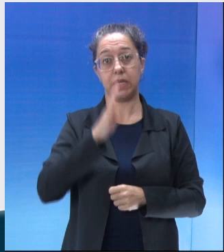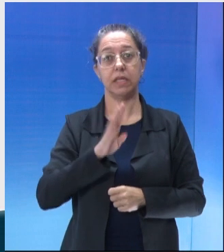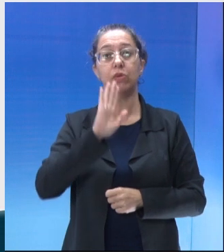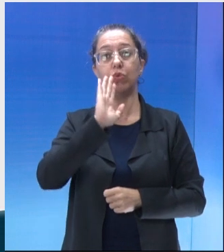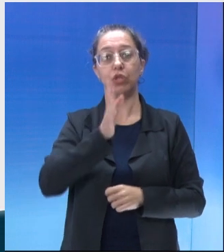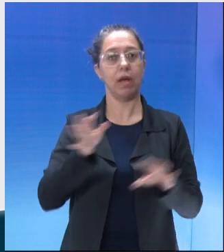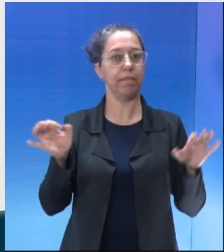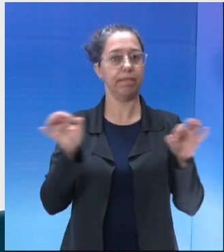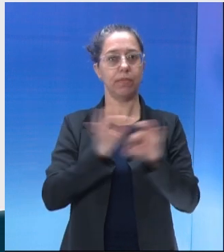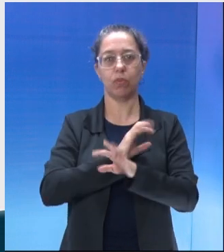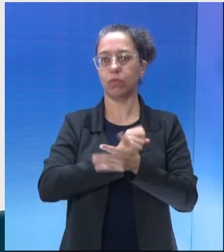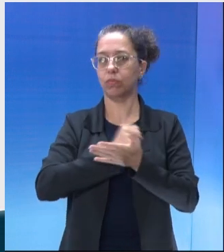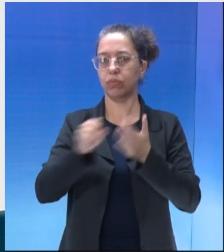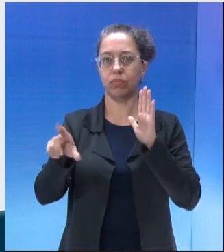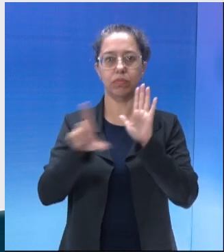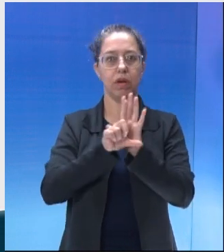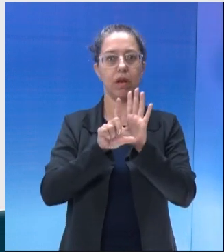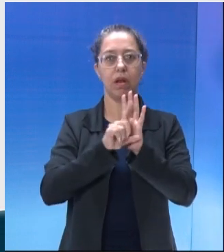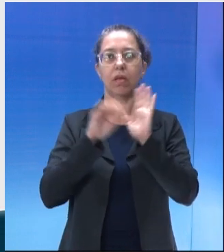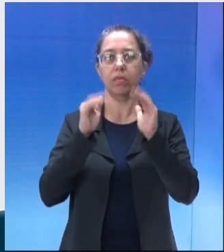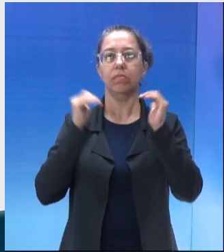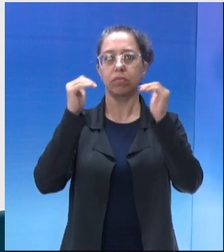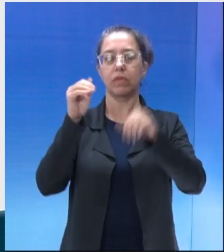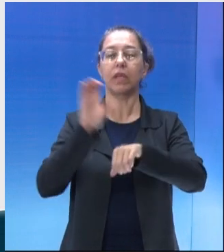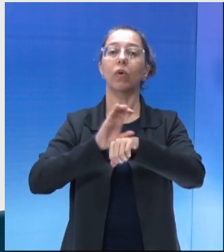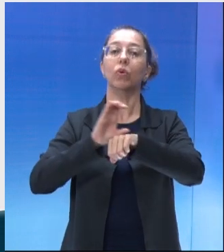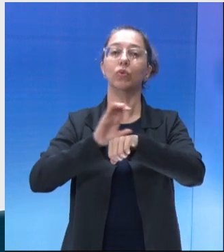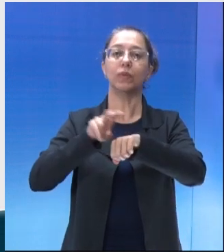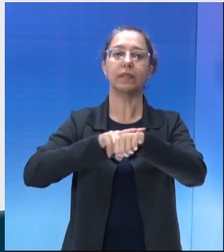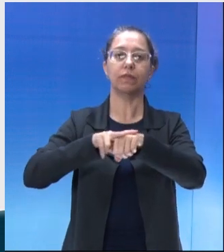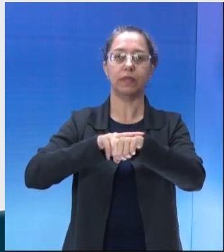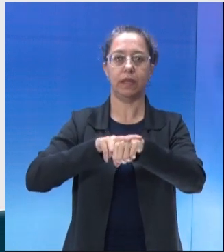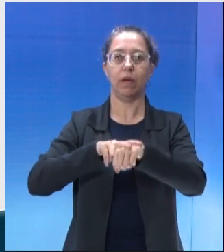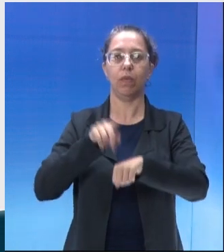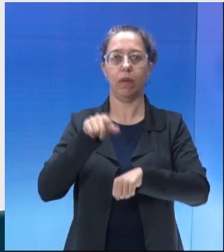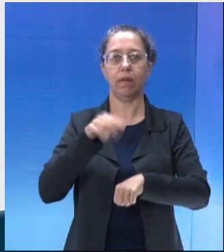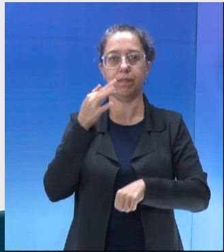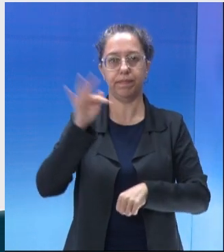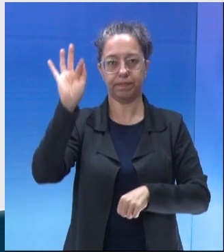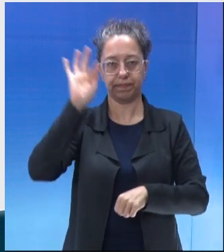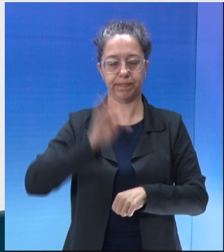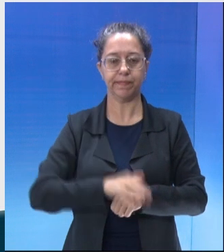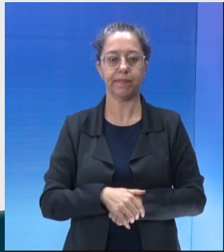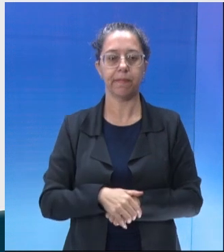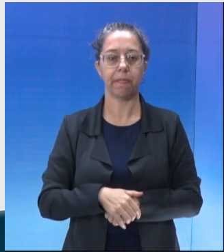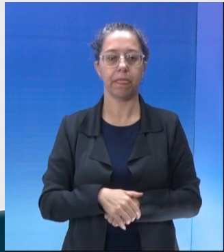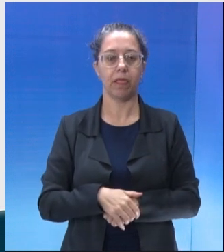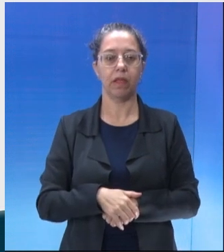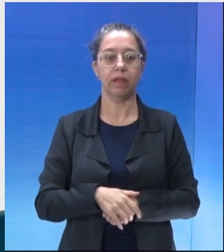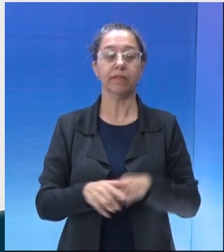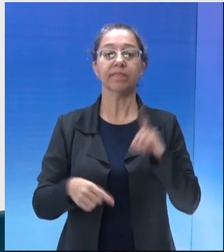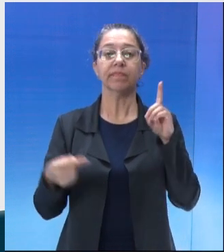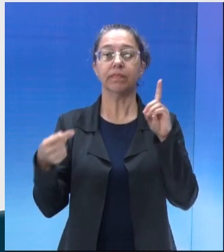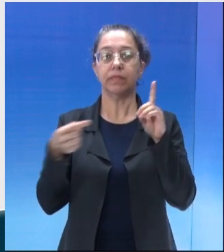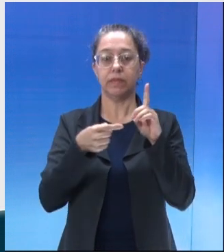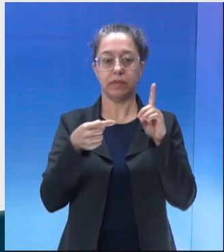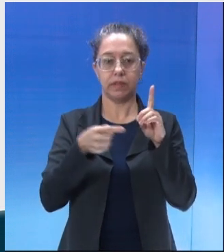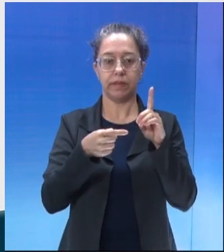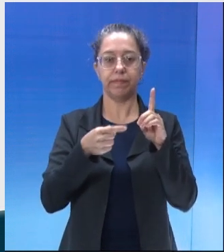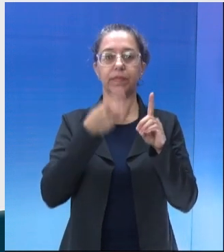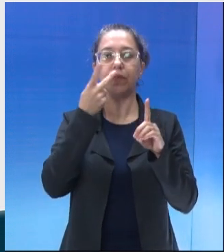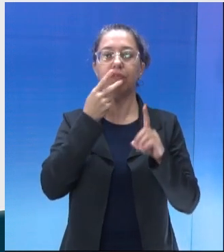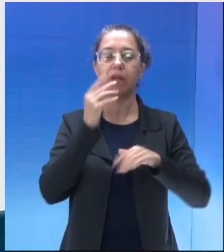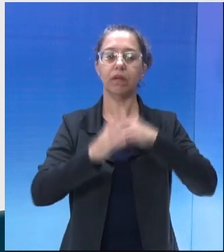por lei, pela nossa lei maior, que é a Constituição Federal. A letra D fala